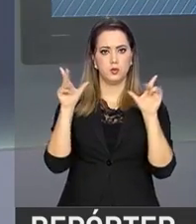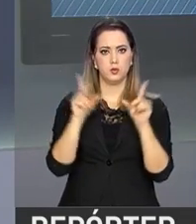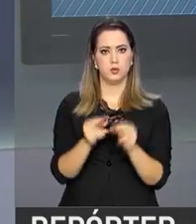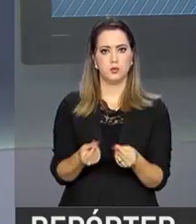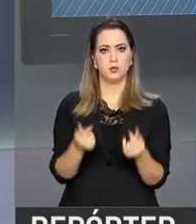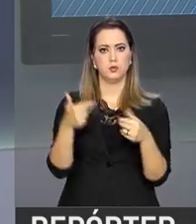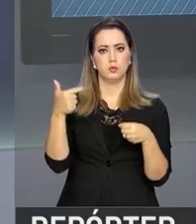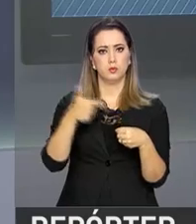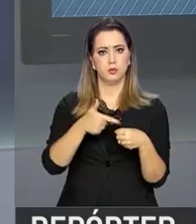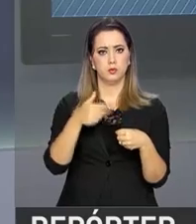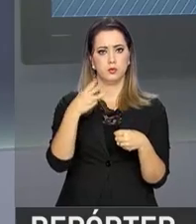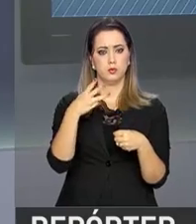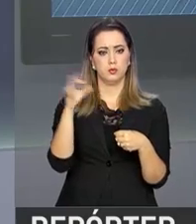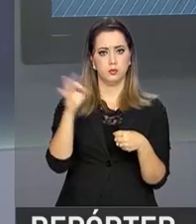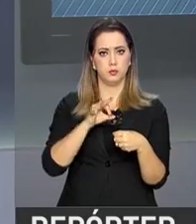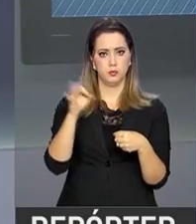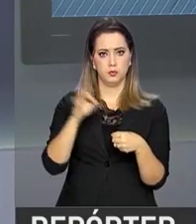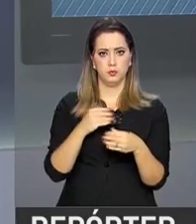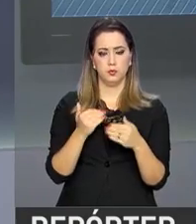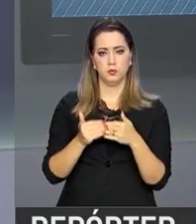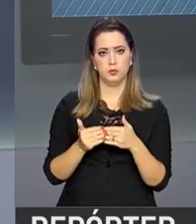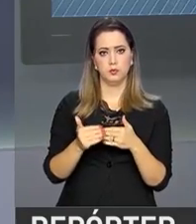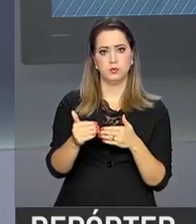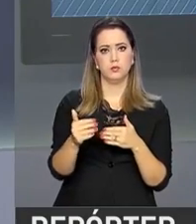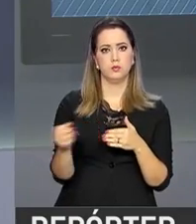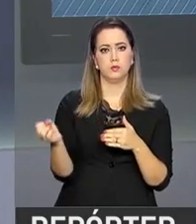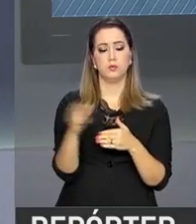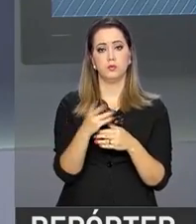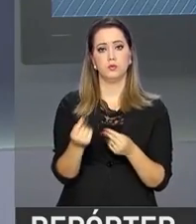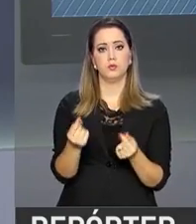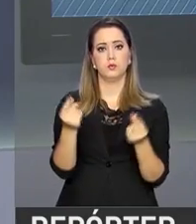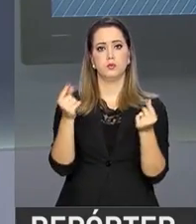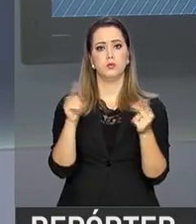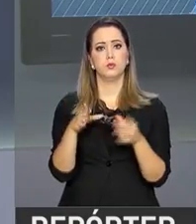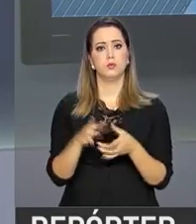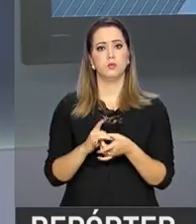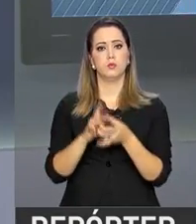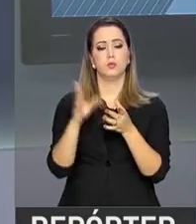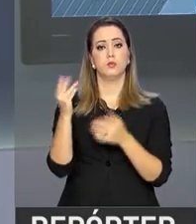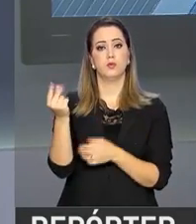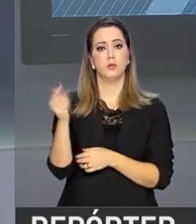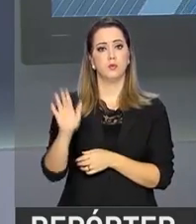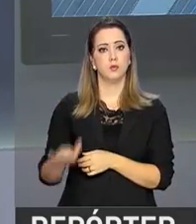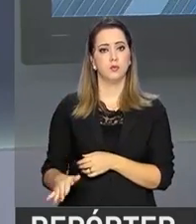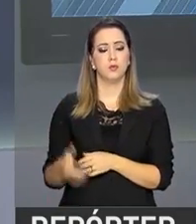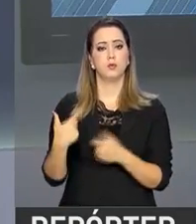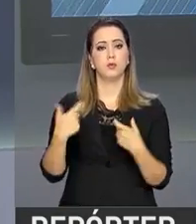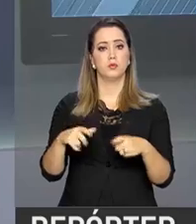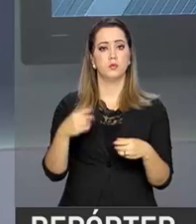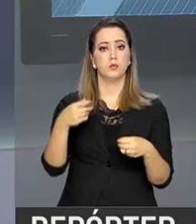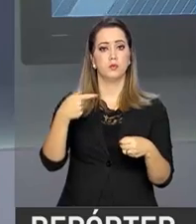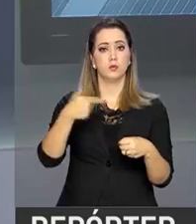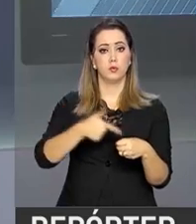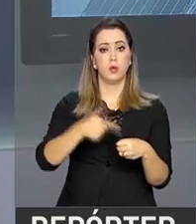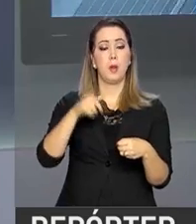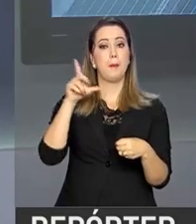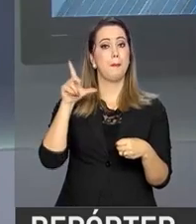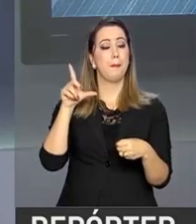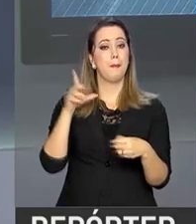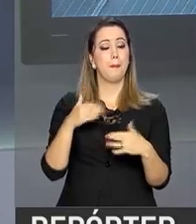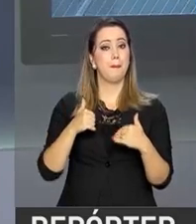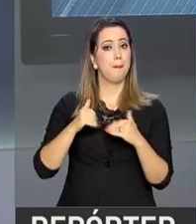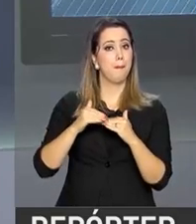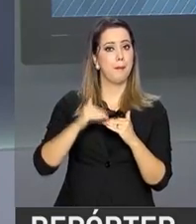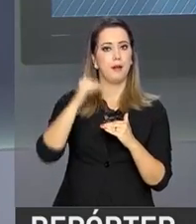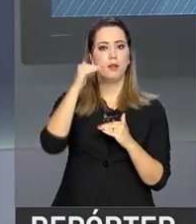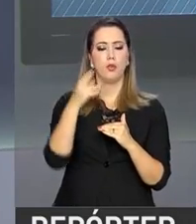do preço da gasolina em 3 por cento a partir de hoje os valores já estarão mais baratos nas refinarias é a maior redução dos valores